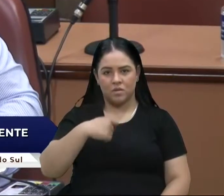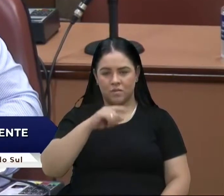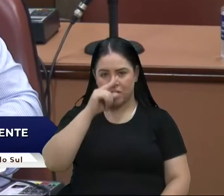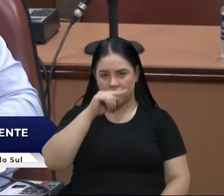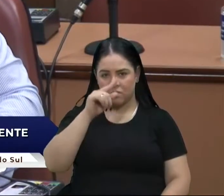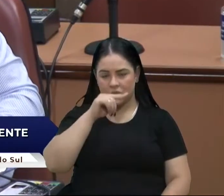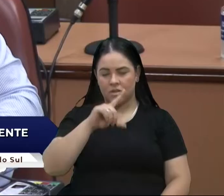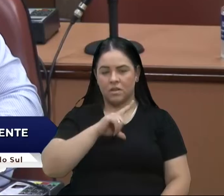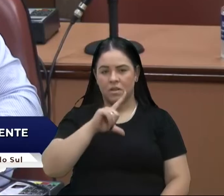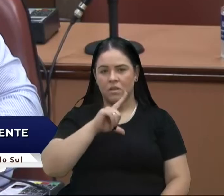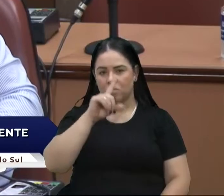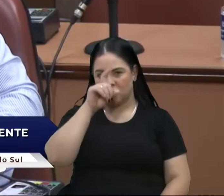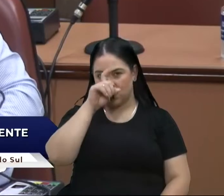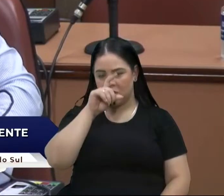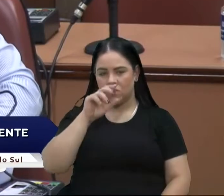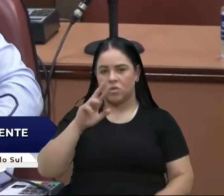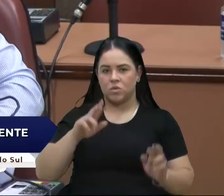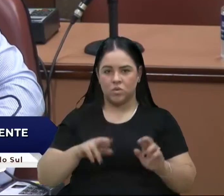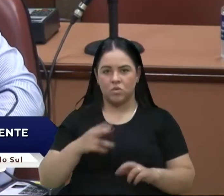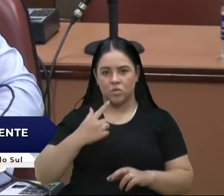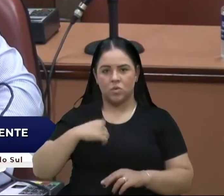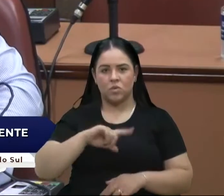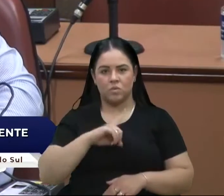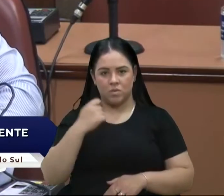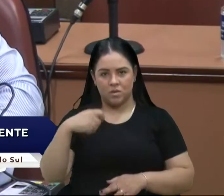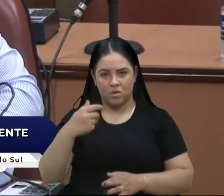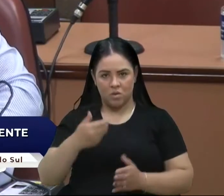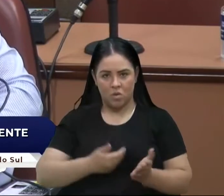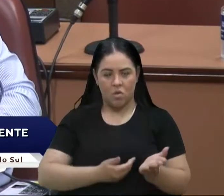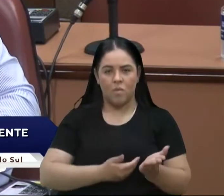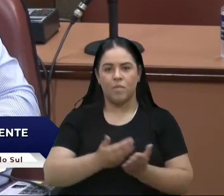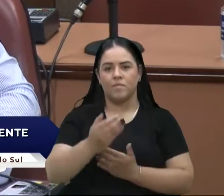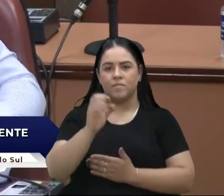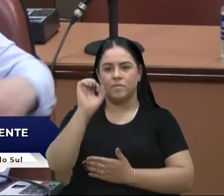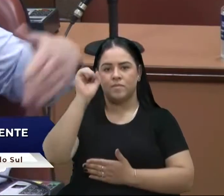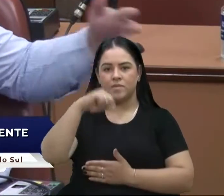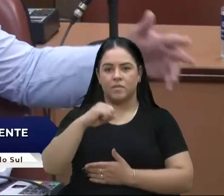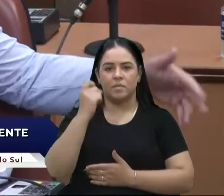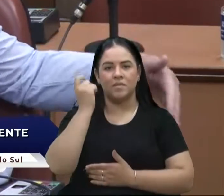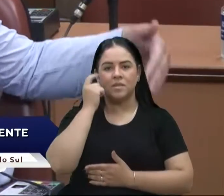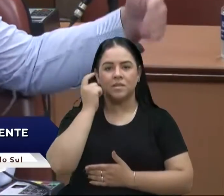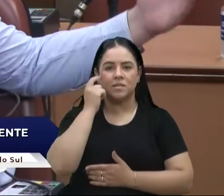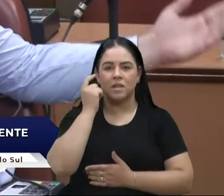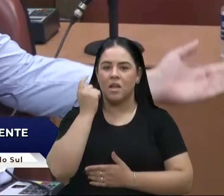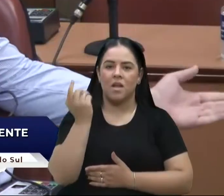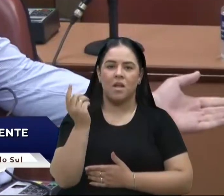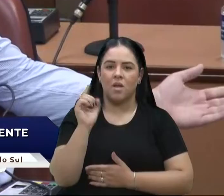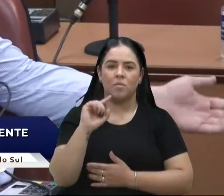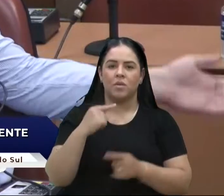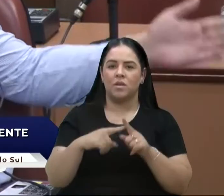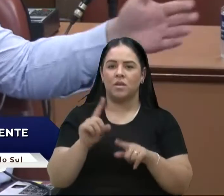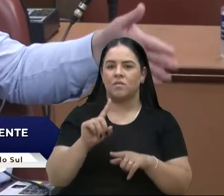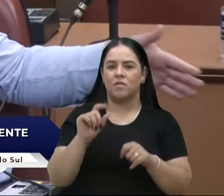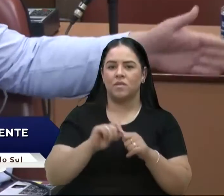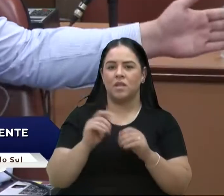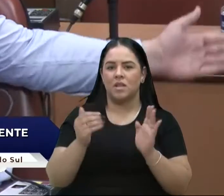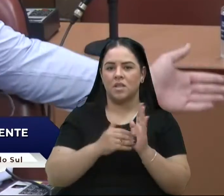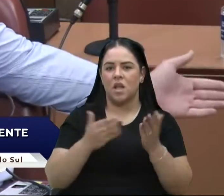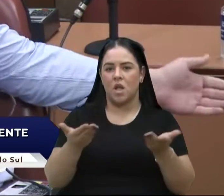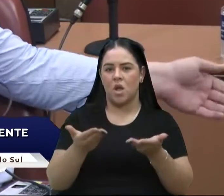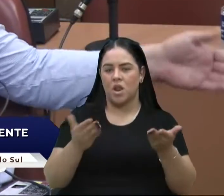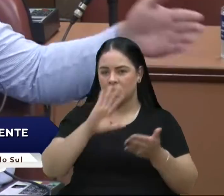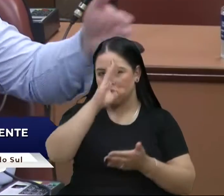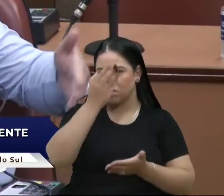hospital regional é preciso realmente começar a dar o pontapé inicial. Não vamos pensar, né, porque não foi feito até agora. Acho que